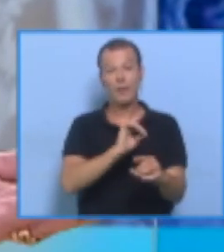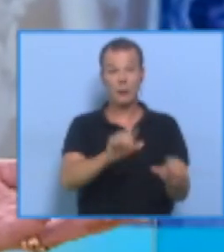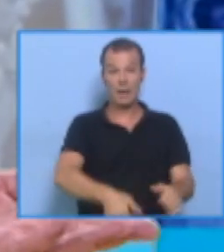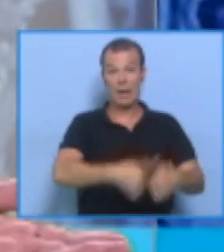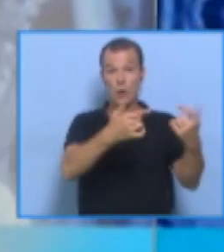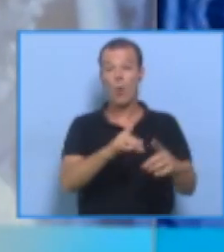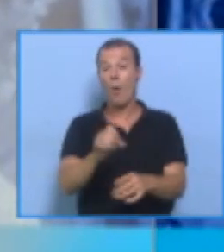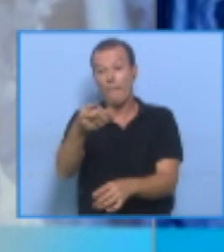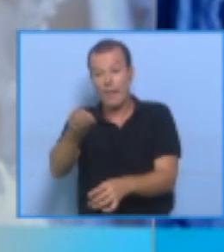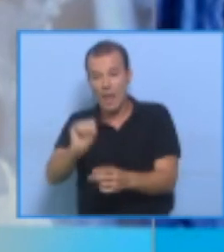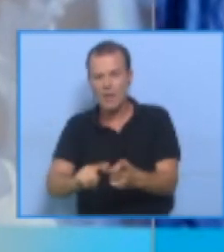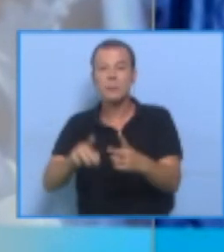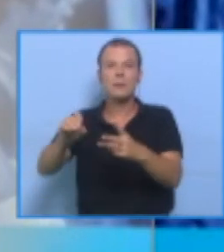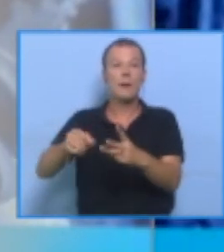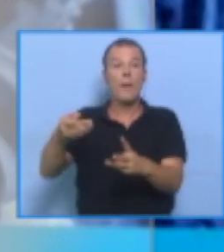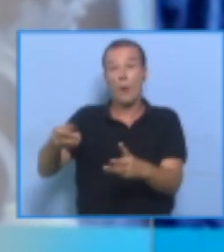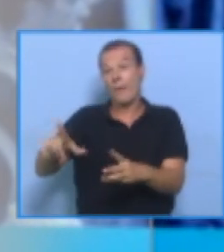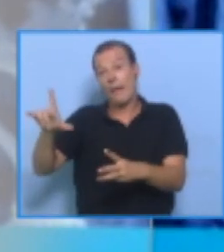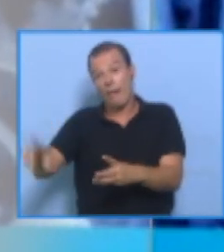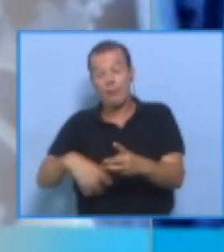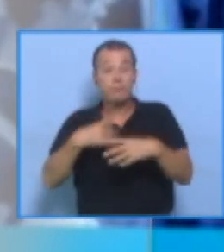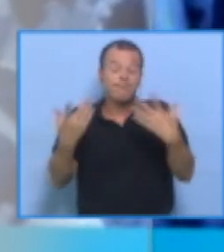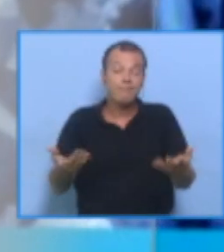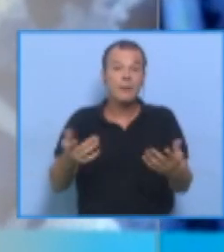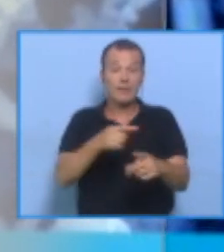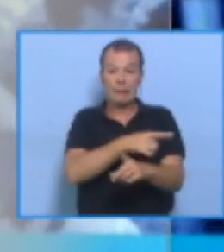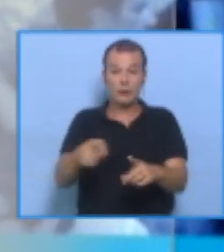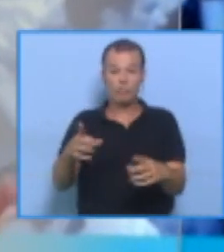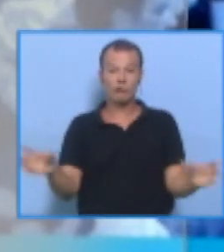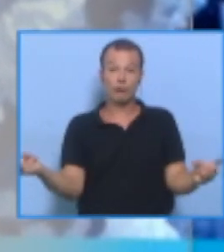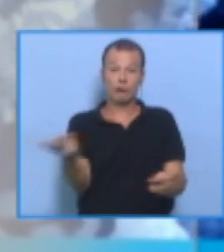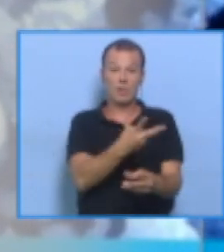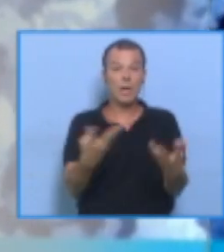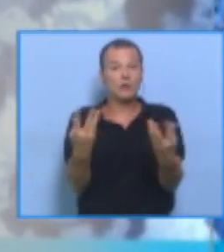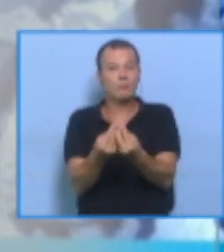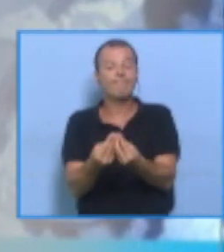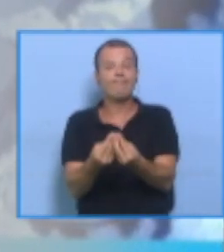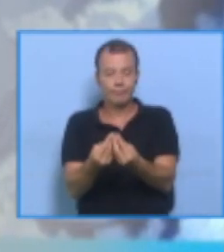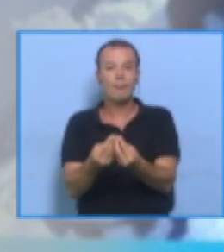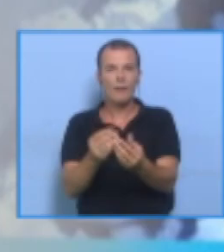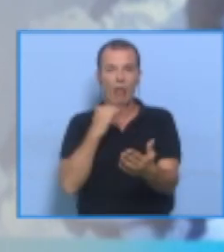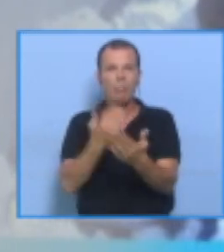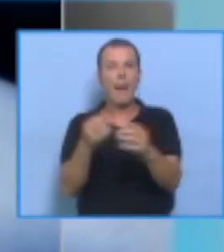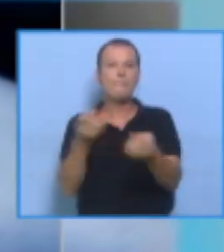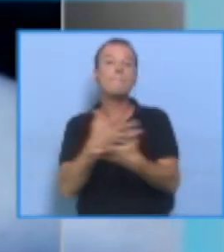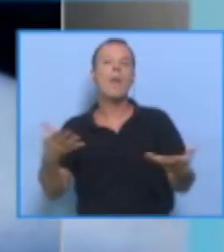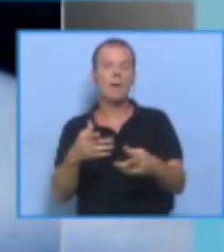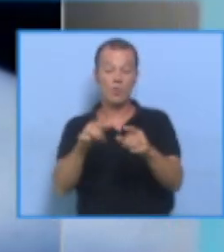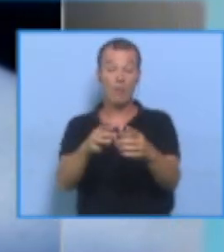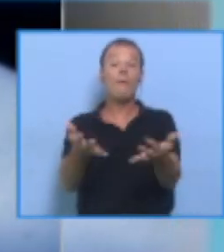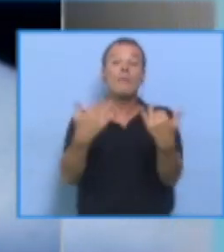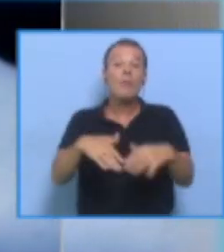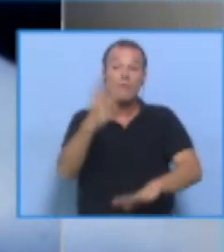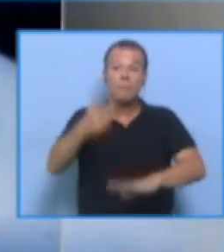do Partido Socialista, quer o do Partido Liberal, que entre si formam os três a maioria. E, portanto,